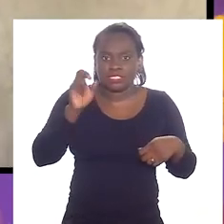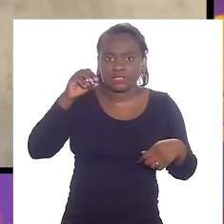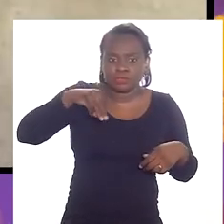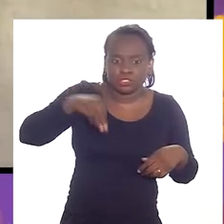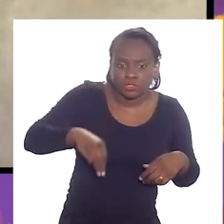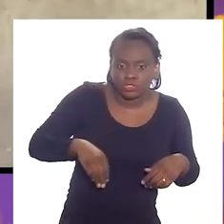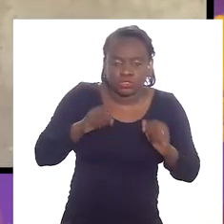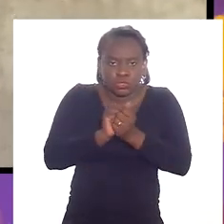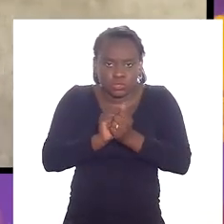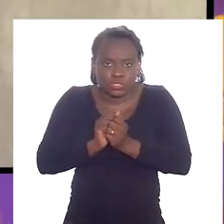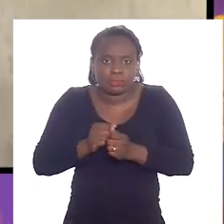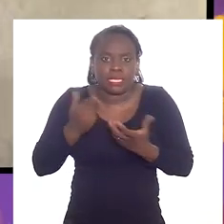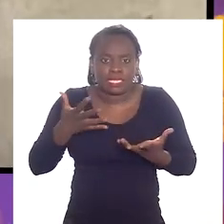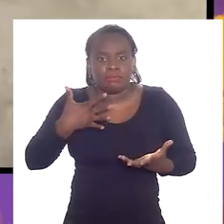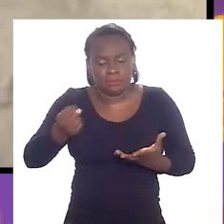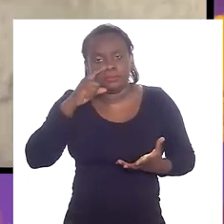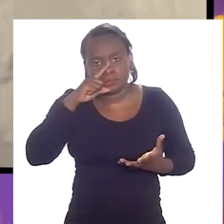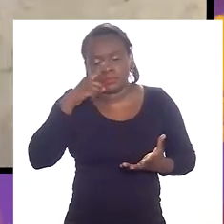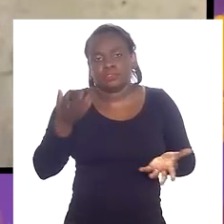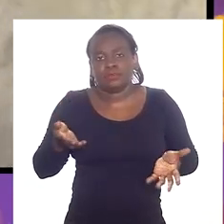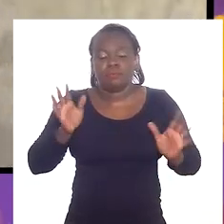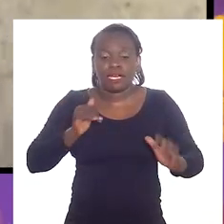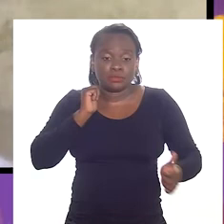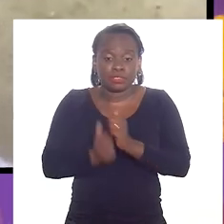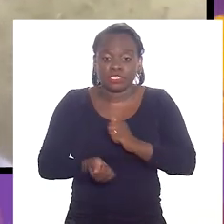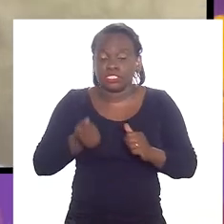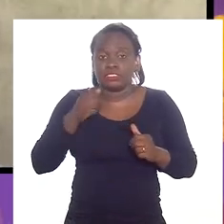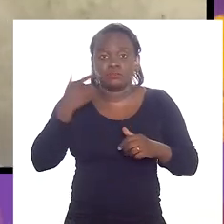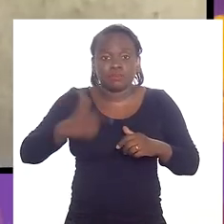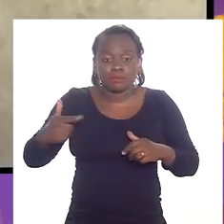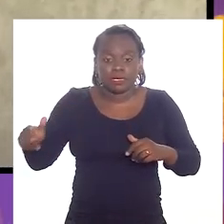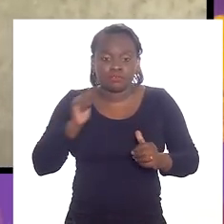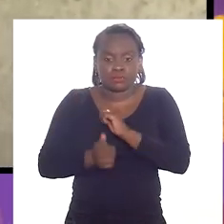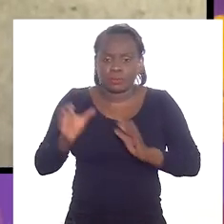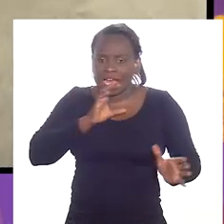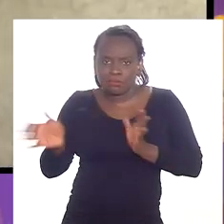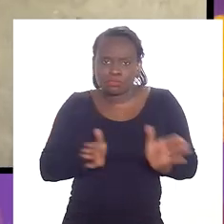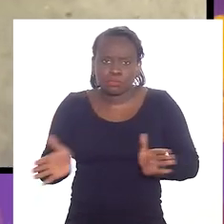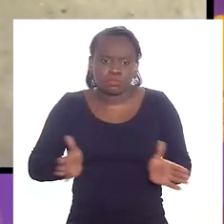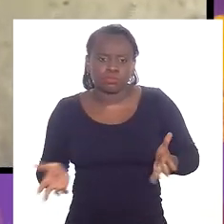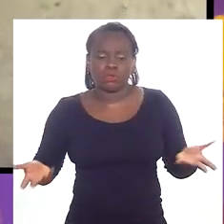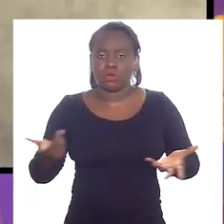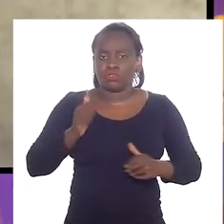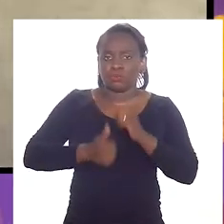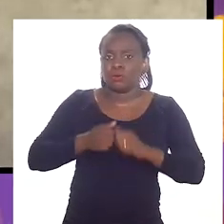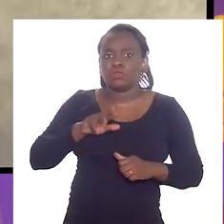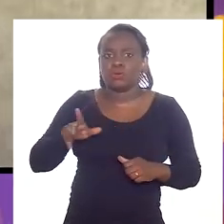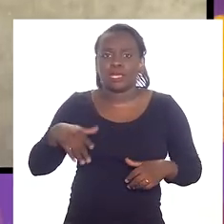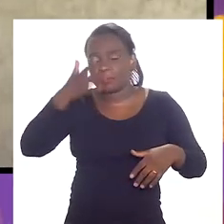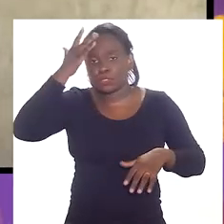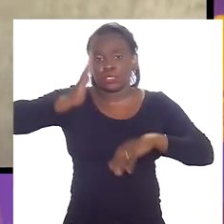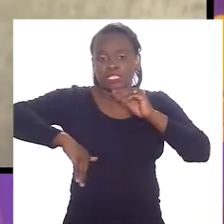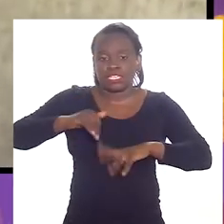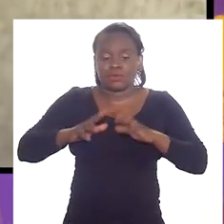quatro vão passar para mais quatro, já são 16 que são infectados. Então, essa é a preocupação. Eu entendo que